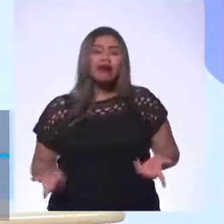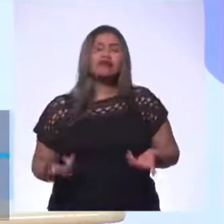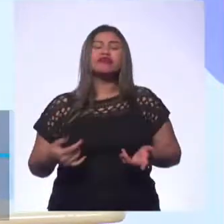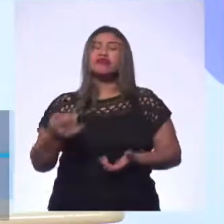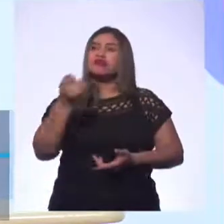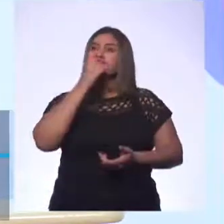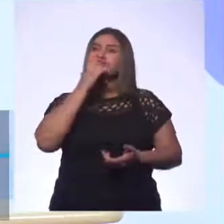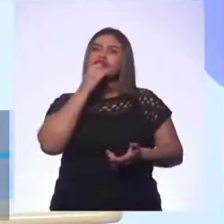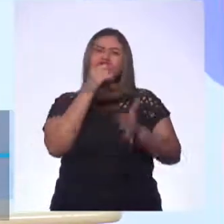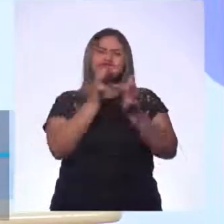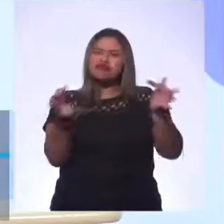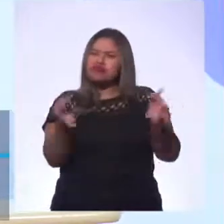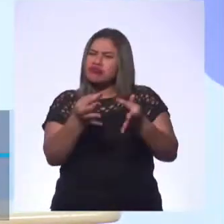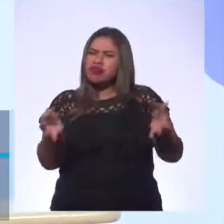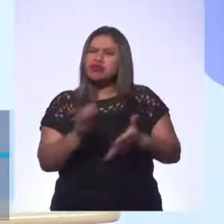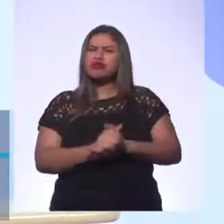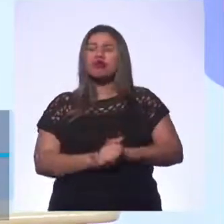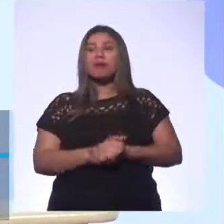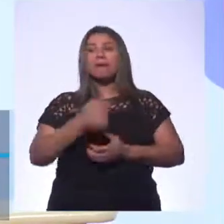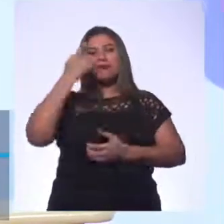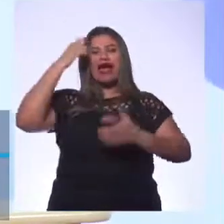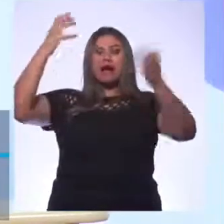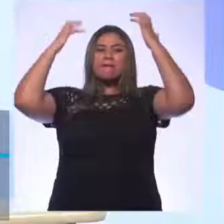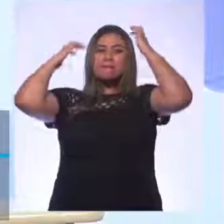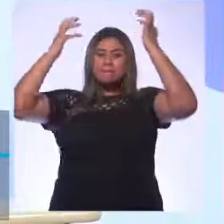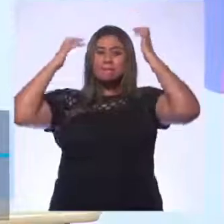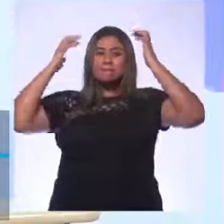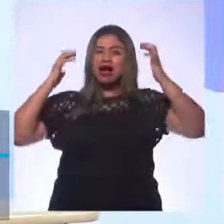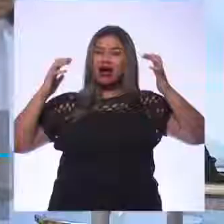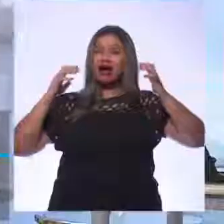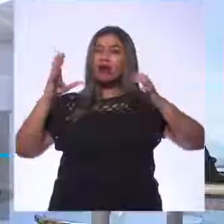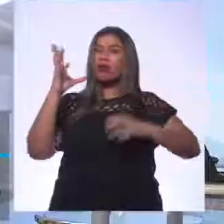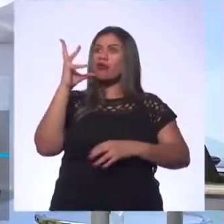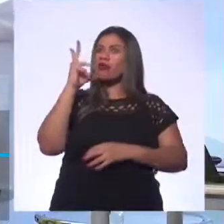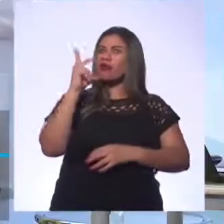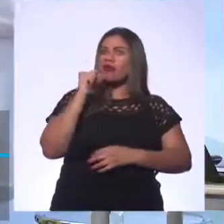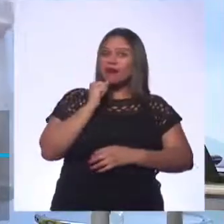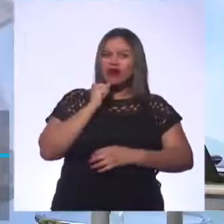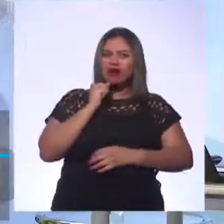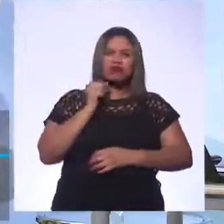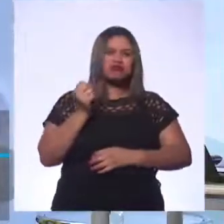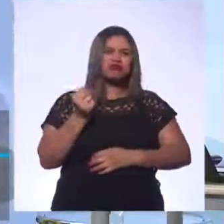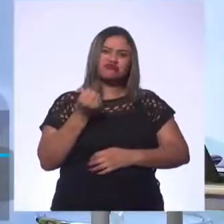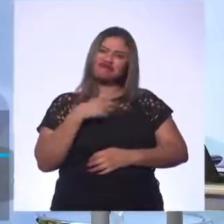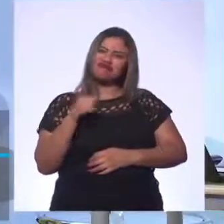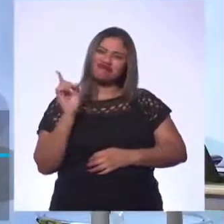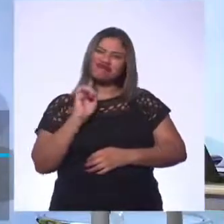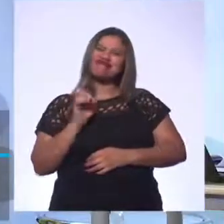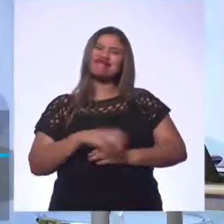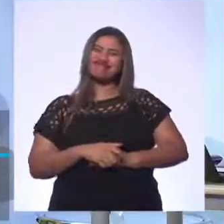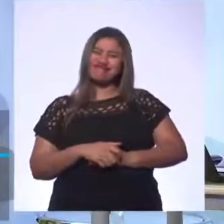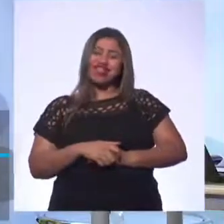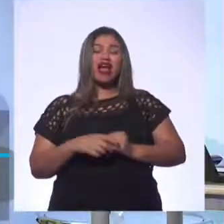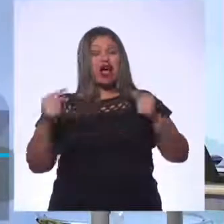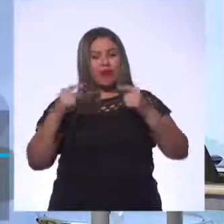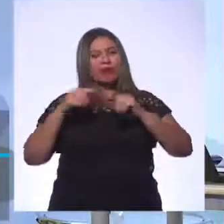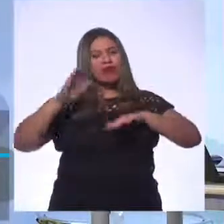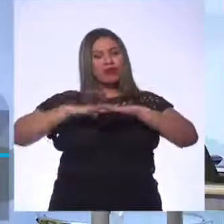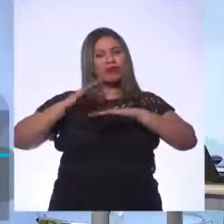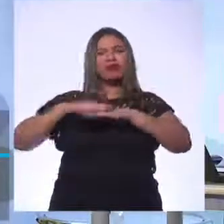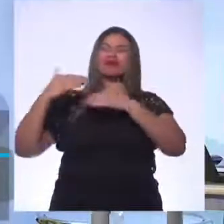exemplo simples é não demorar no banho. É verdade, perfeito, perfeito. Né? Por